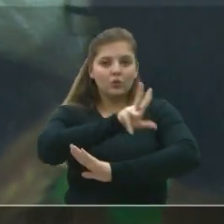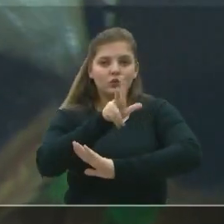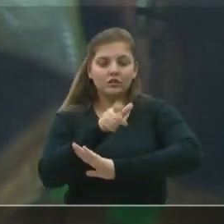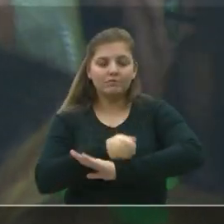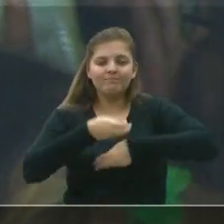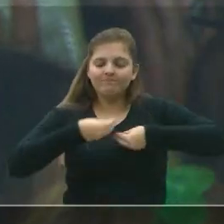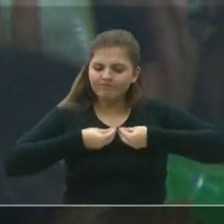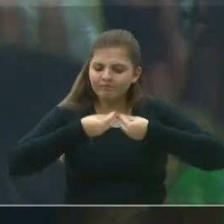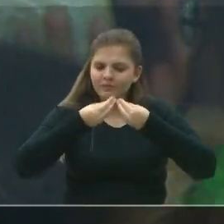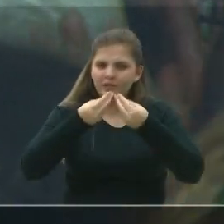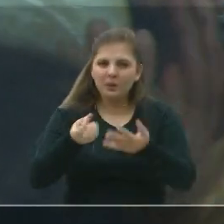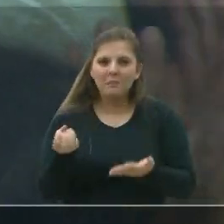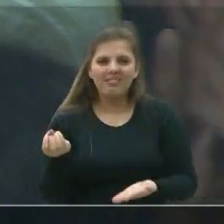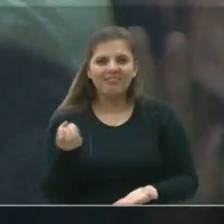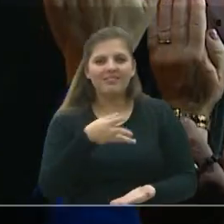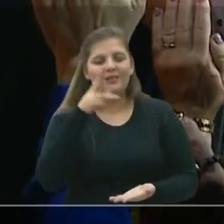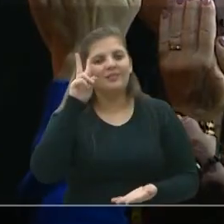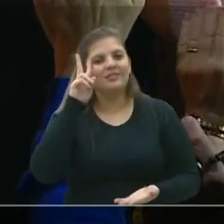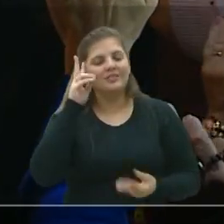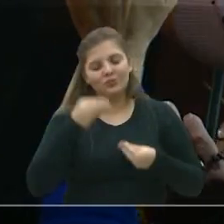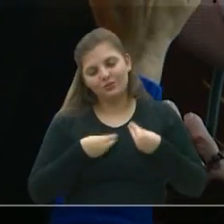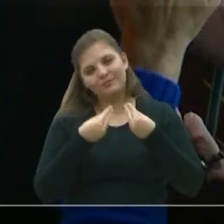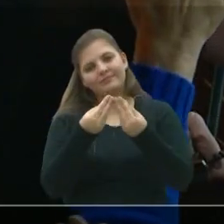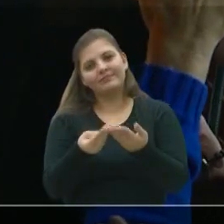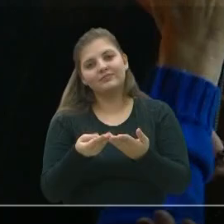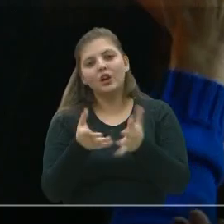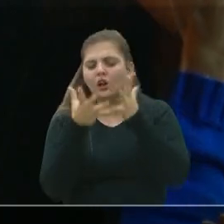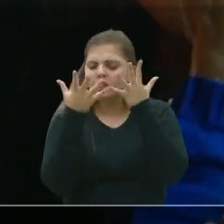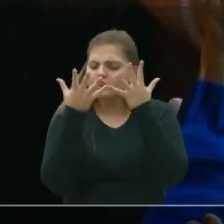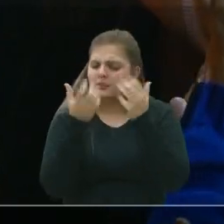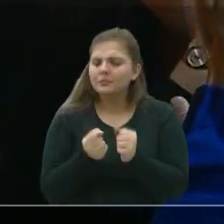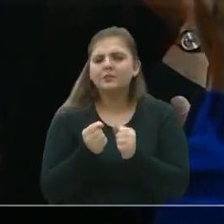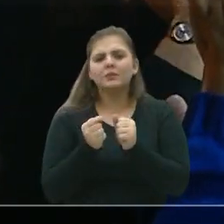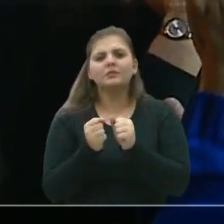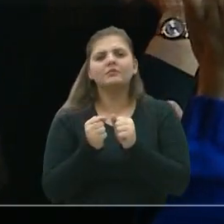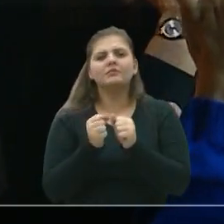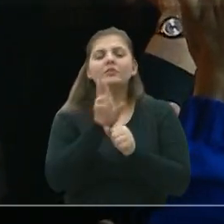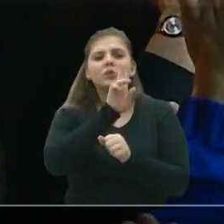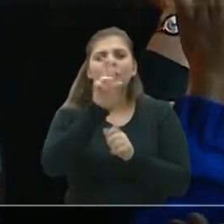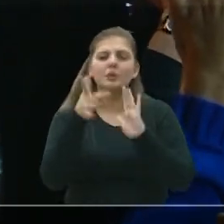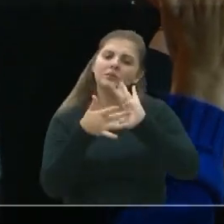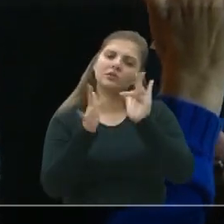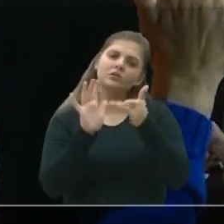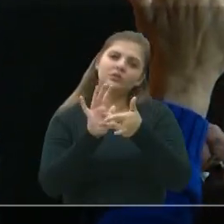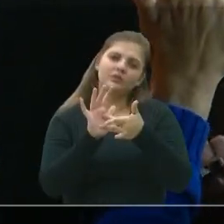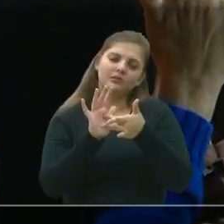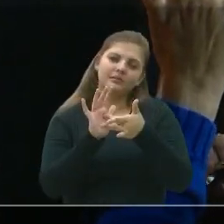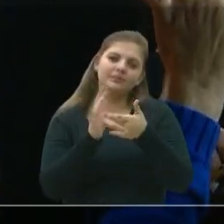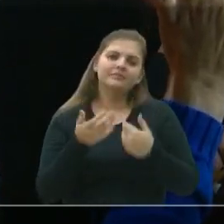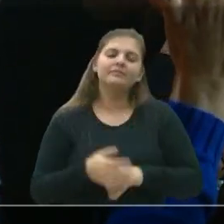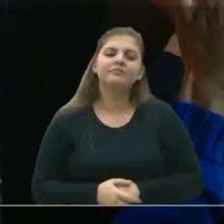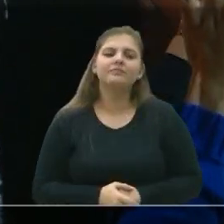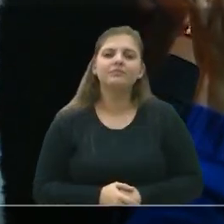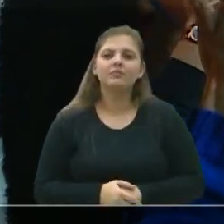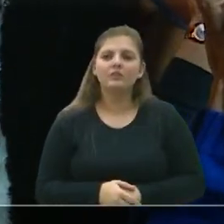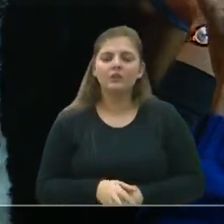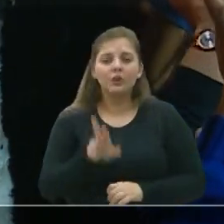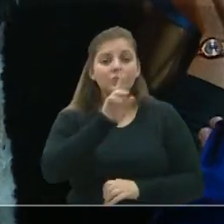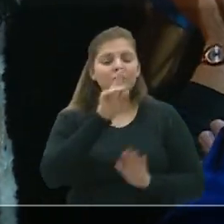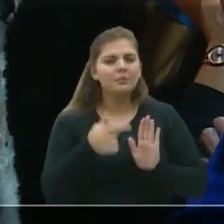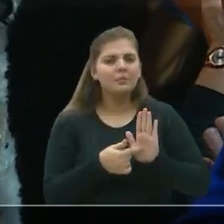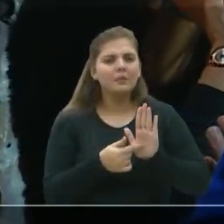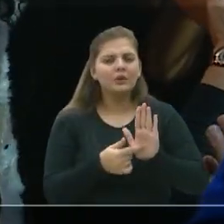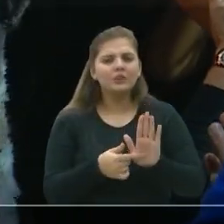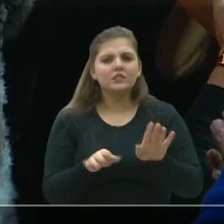te entregar uma nova história. Toma posse em nome de Jesus. O Senhor mostra ainda